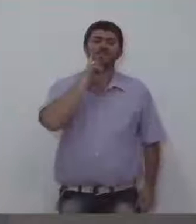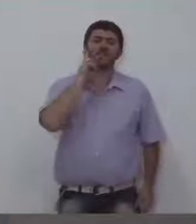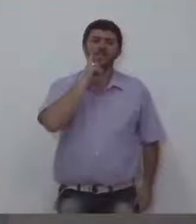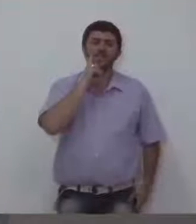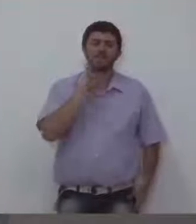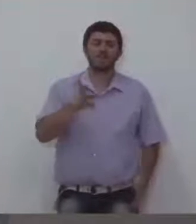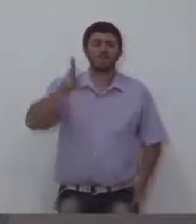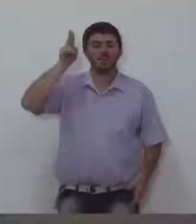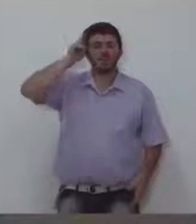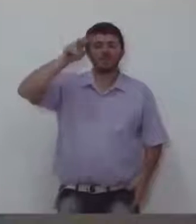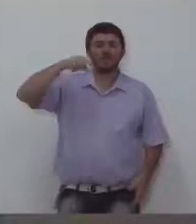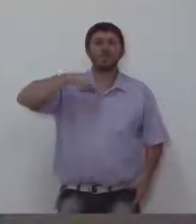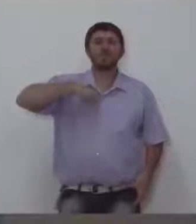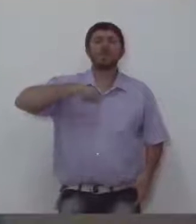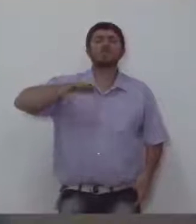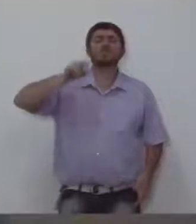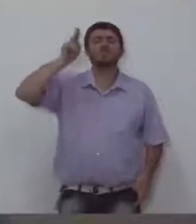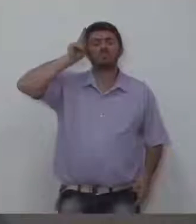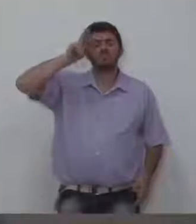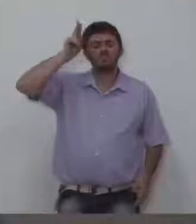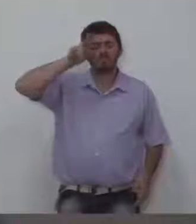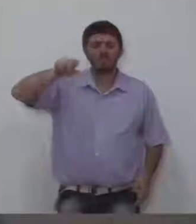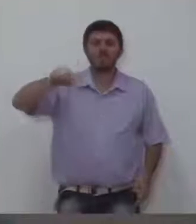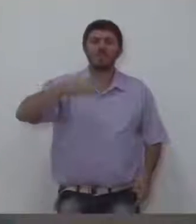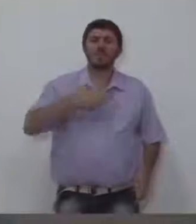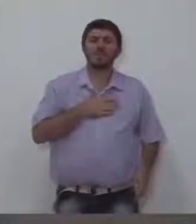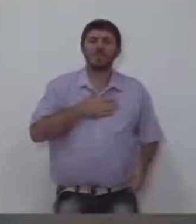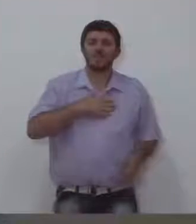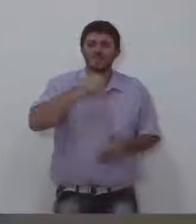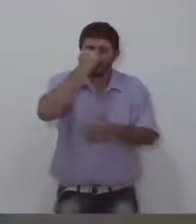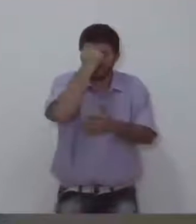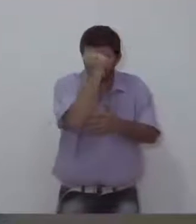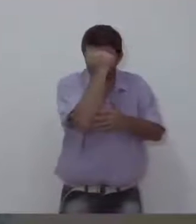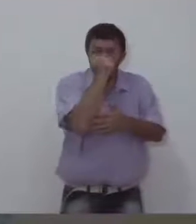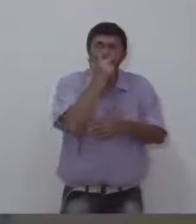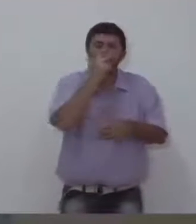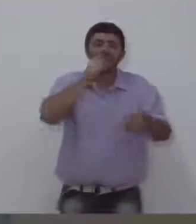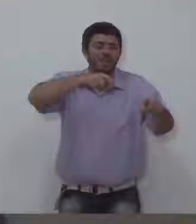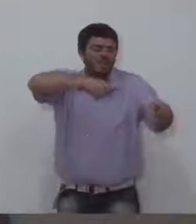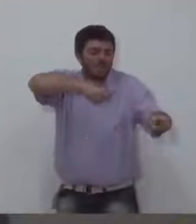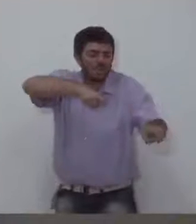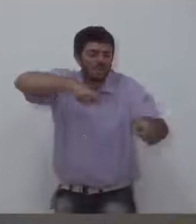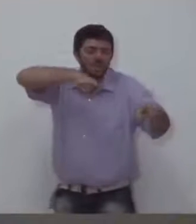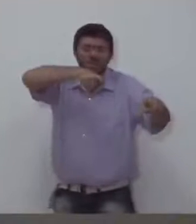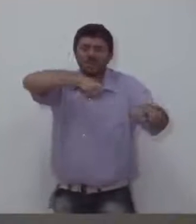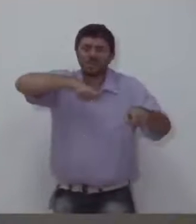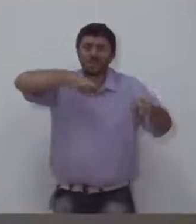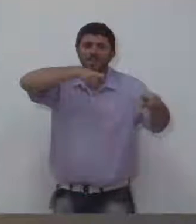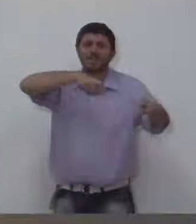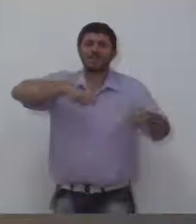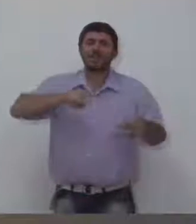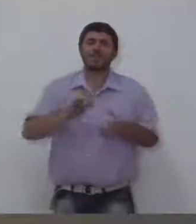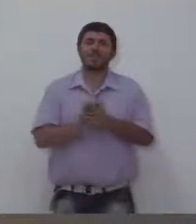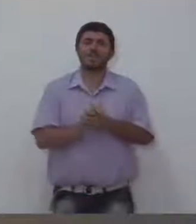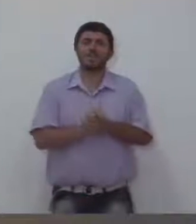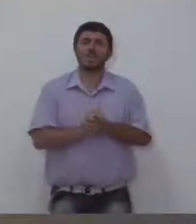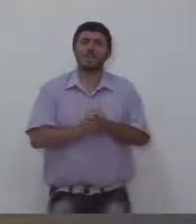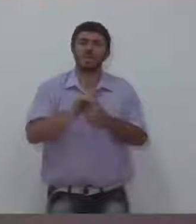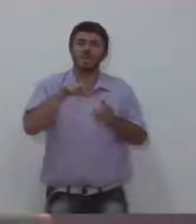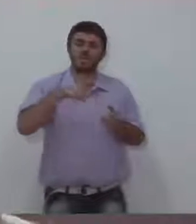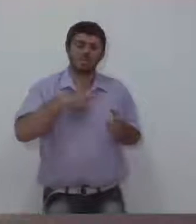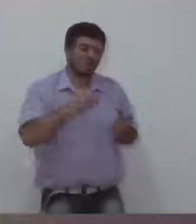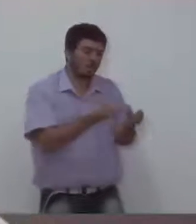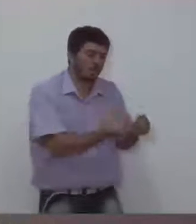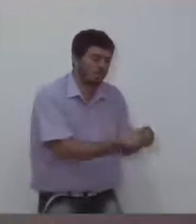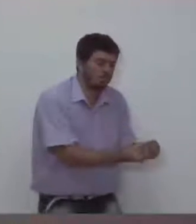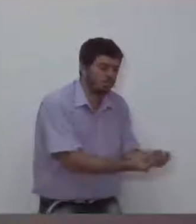sertaneja, né, quase que caipira, e aí o padre Léo falava muito isso, que o pasto, né, quando é muito grande, não tem como alguém cuidar. E